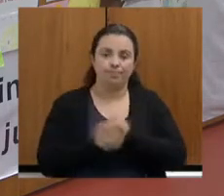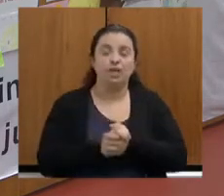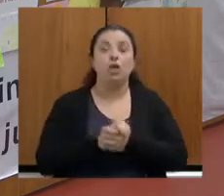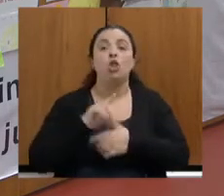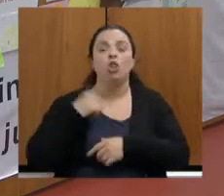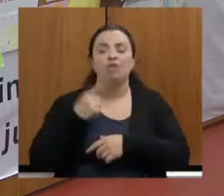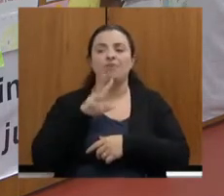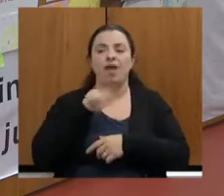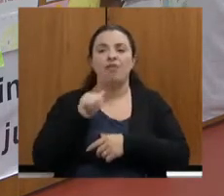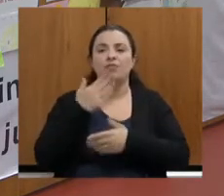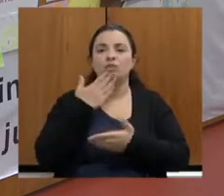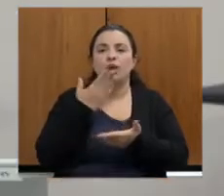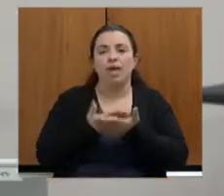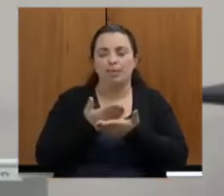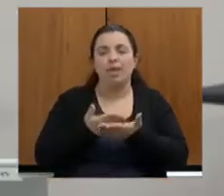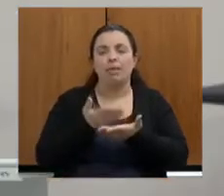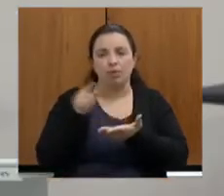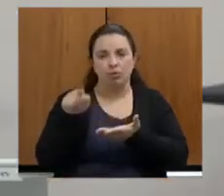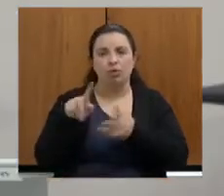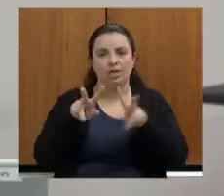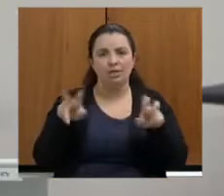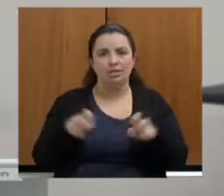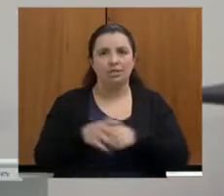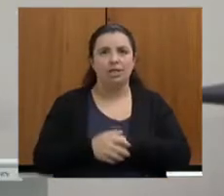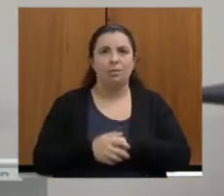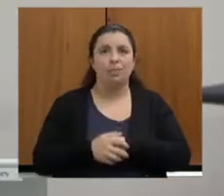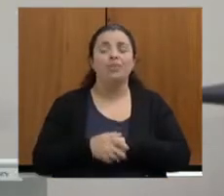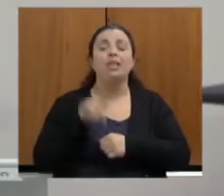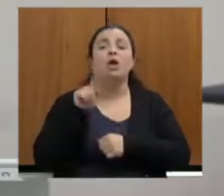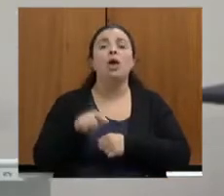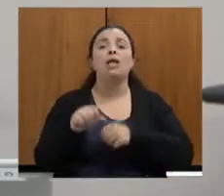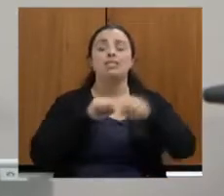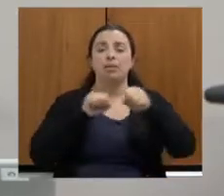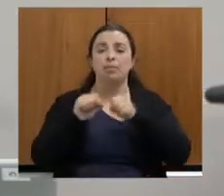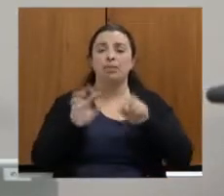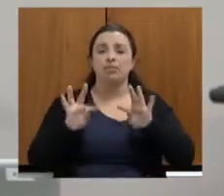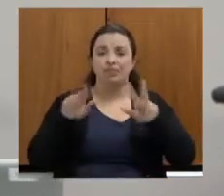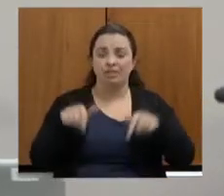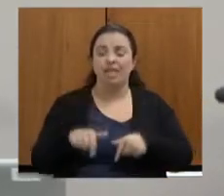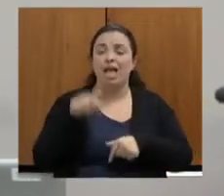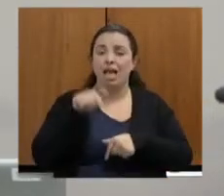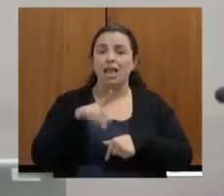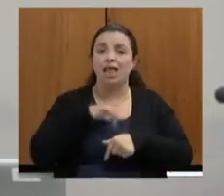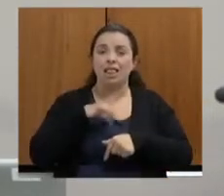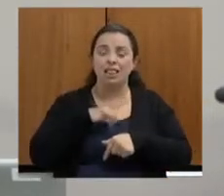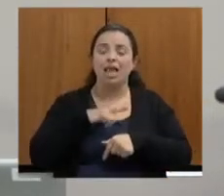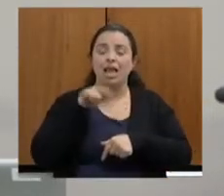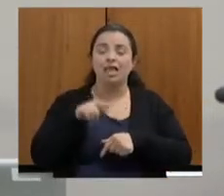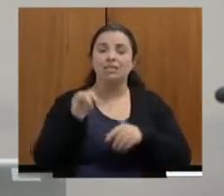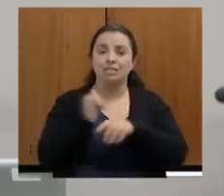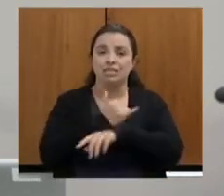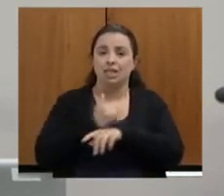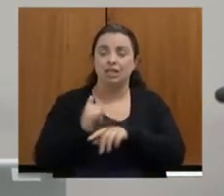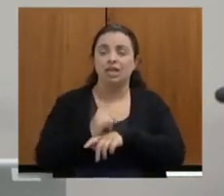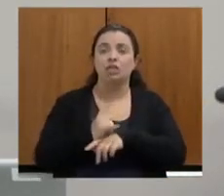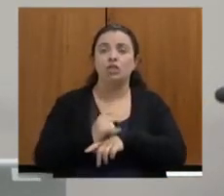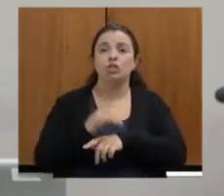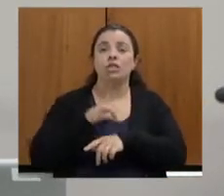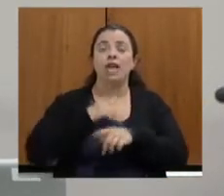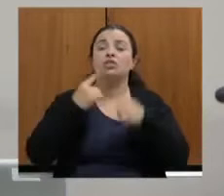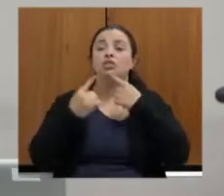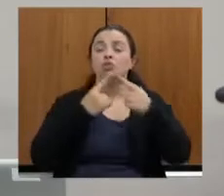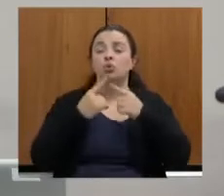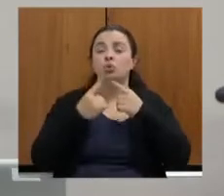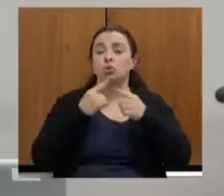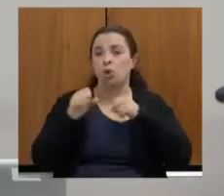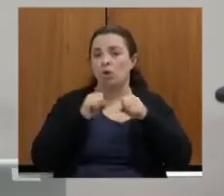debate o debate tem essa dinâmica exatamente de trazer as discussões espero que nós tenhamos primeiro cumprido